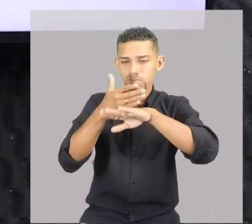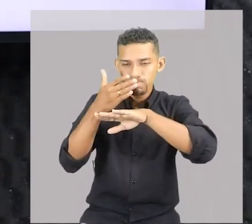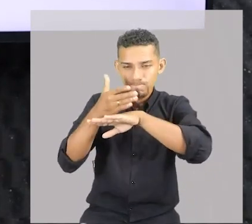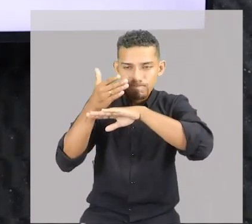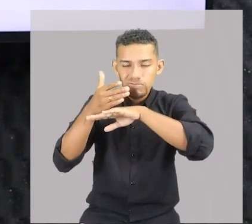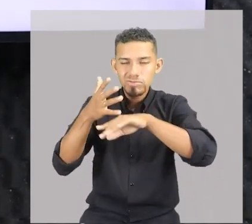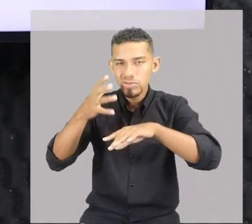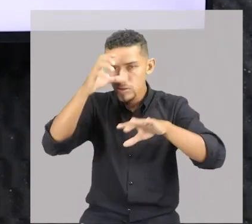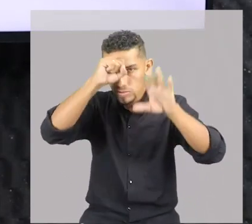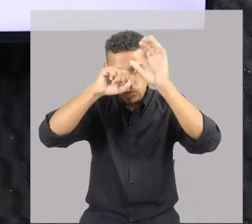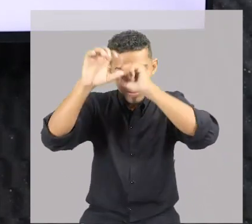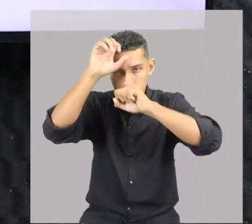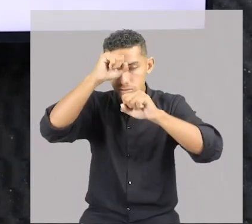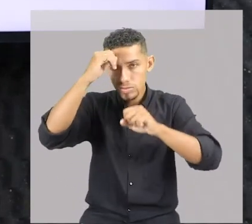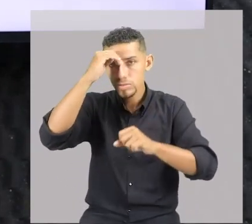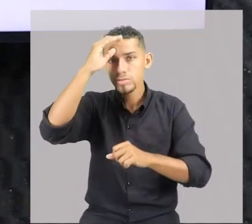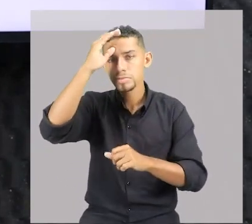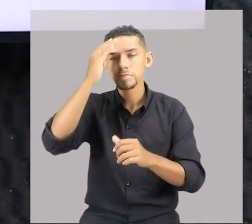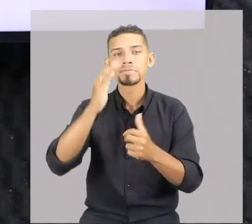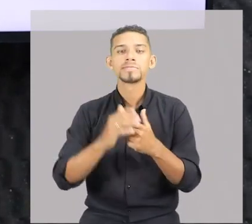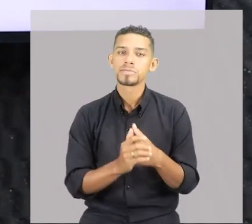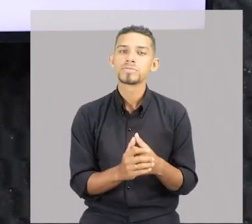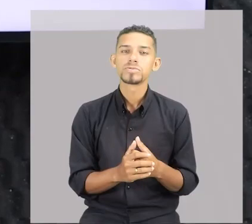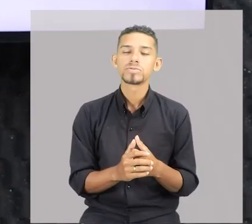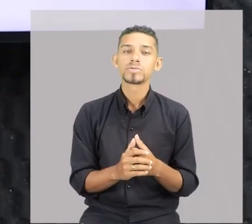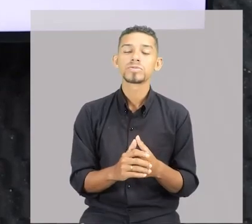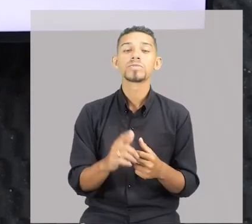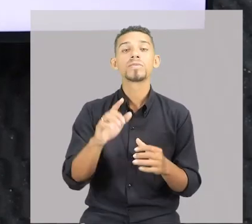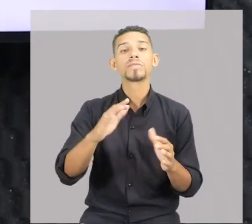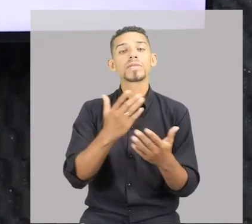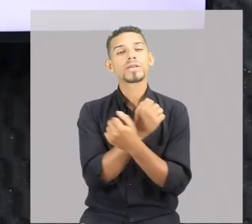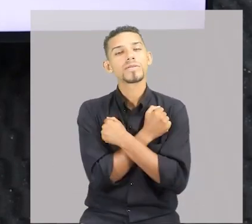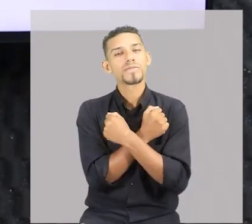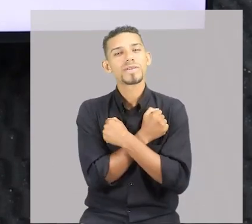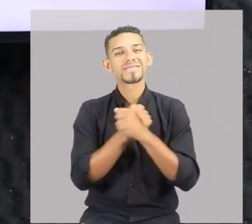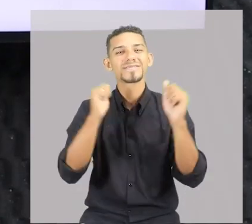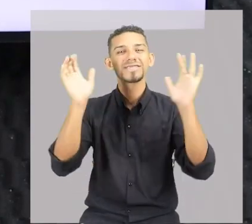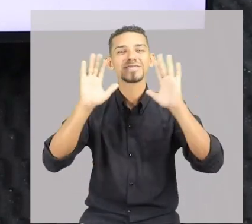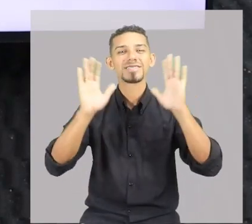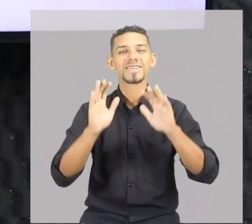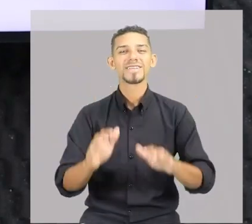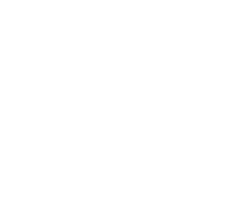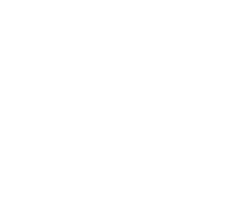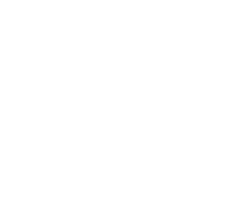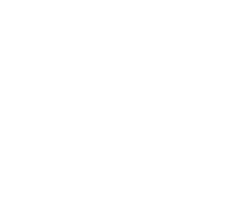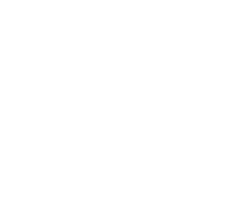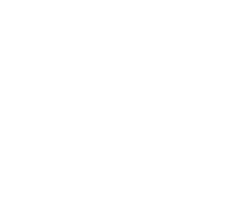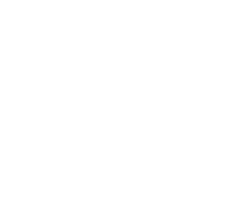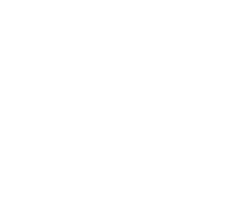mais informações sobre a aula, beleza? Então é isso, eu fico por aqui. Um abraço a todos. Tchau, tchau.